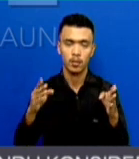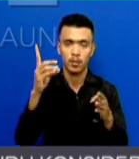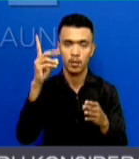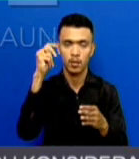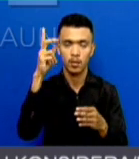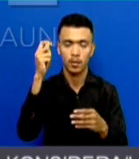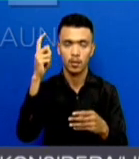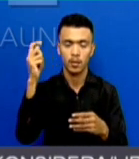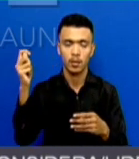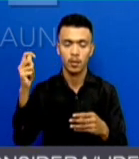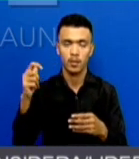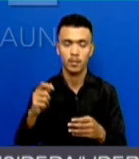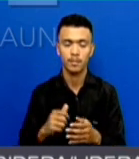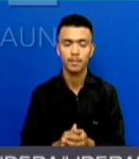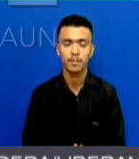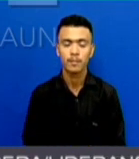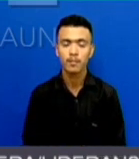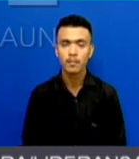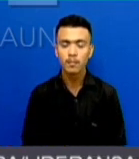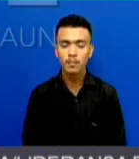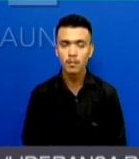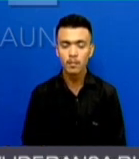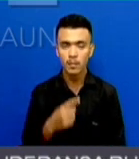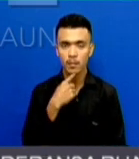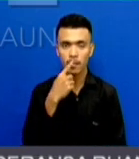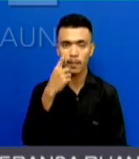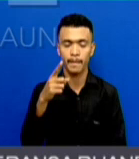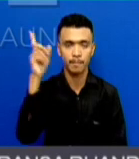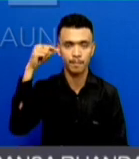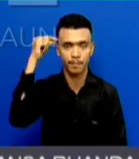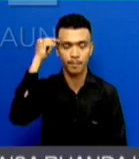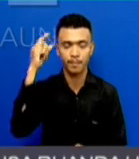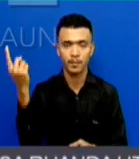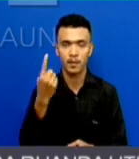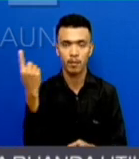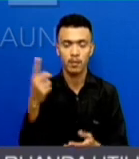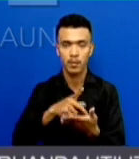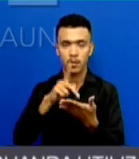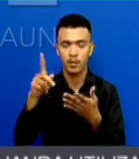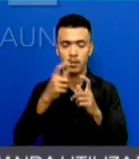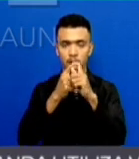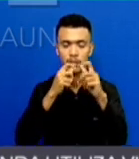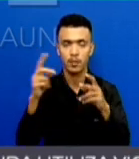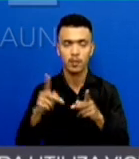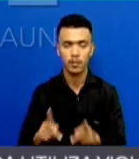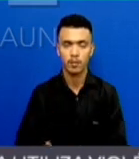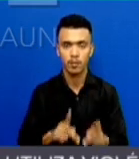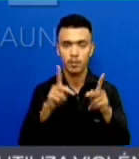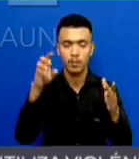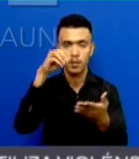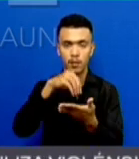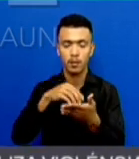Ministério Transporte no Comunicação Constâncio Freire Soares afirma governo se mantém tarefa transporte público nebe define